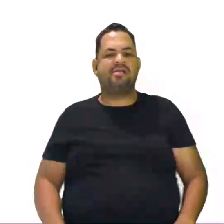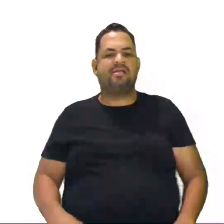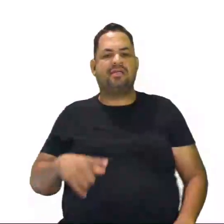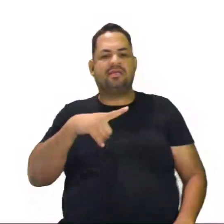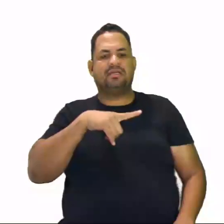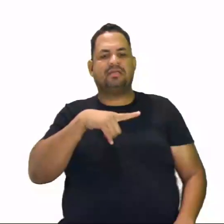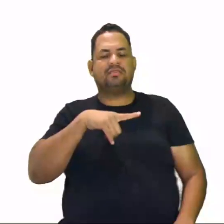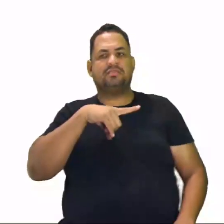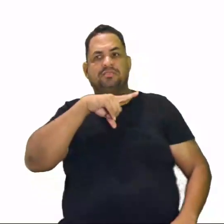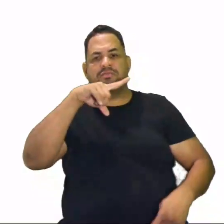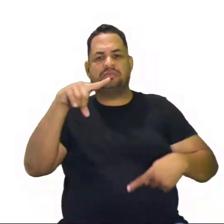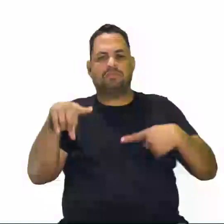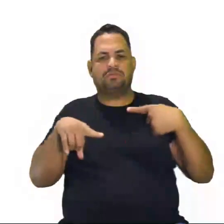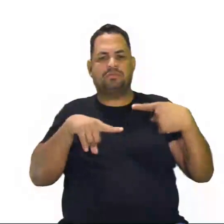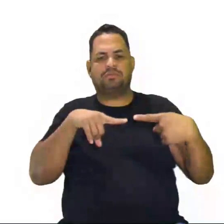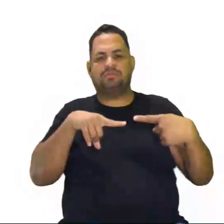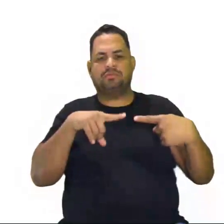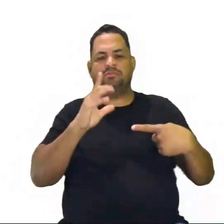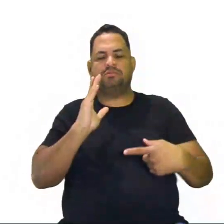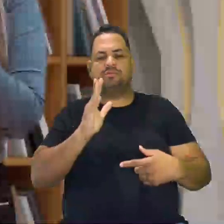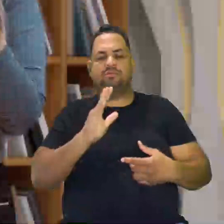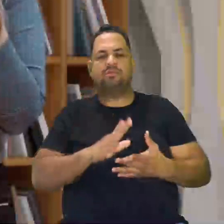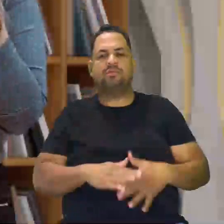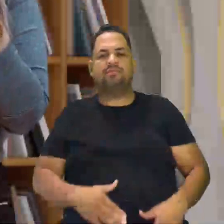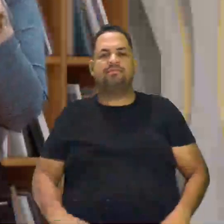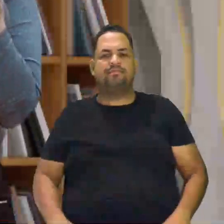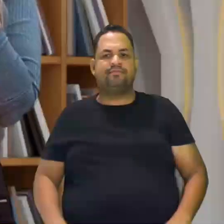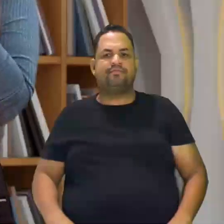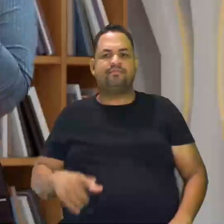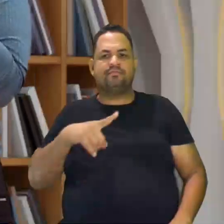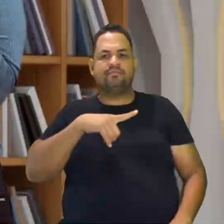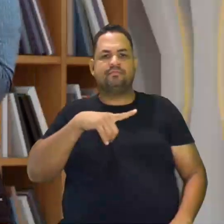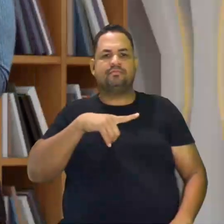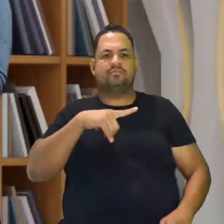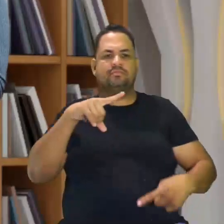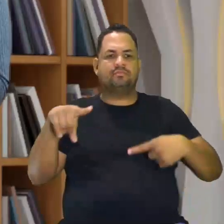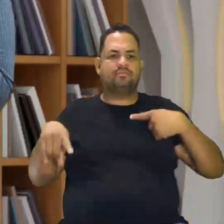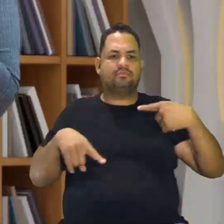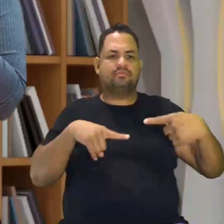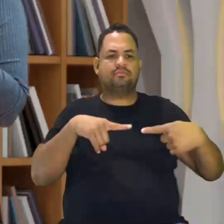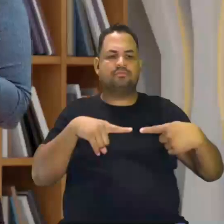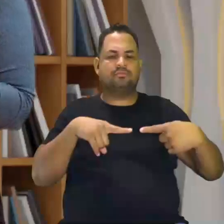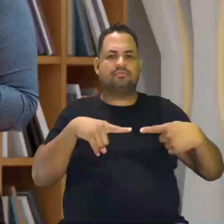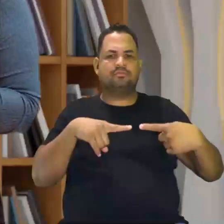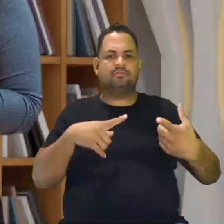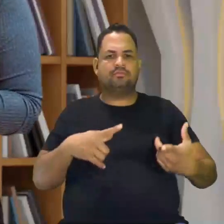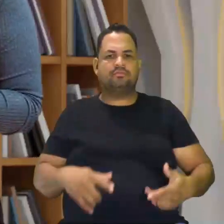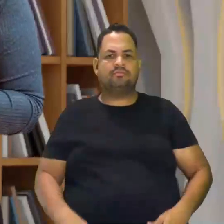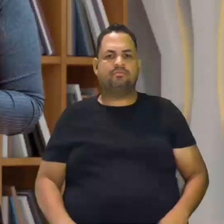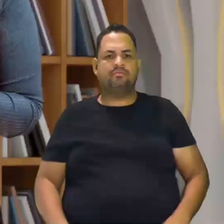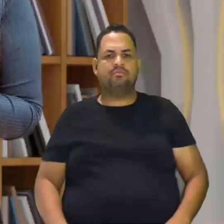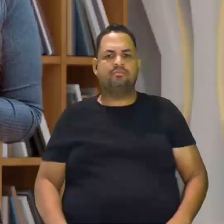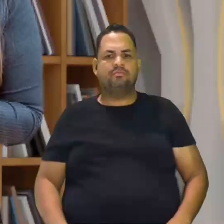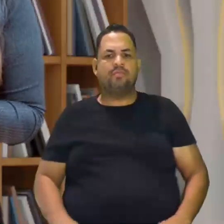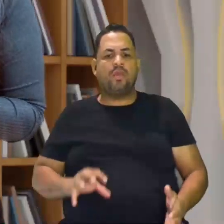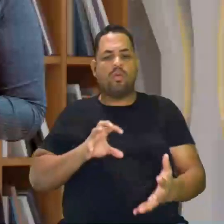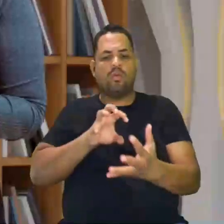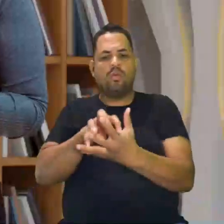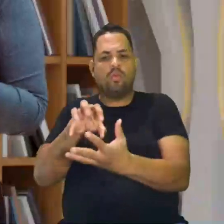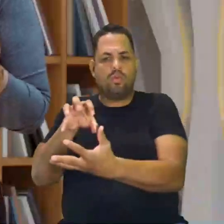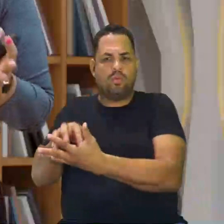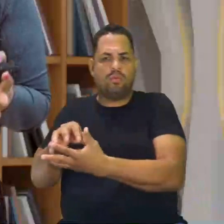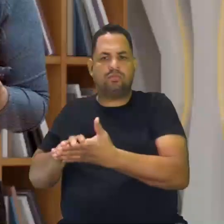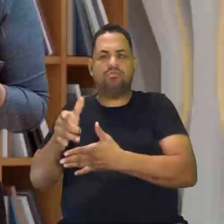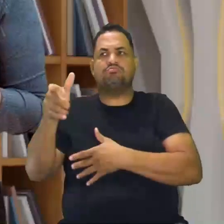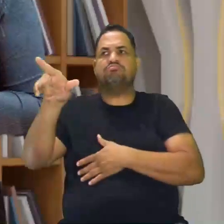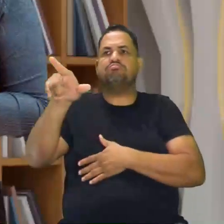Existia uma intenção, né? A gente já falou sobre isso, então existia uma intenção de colonizar